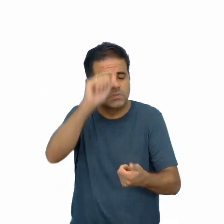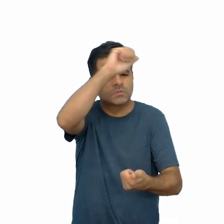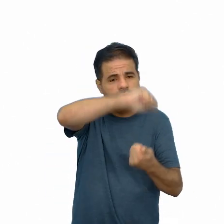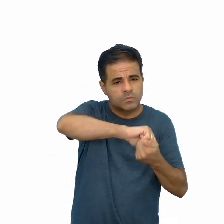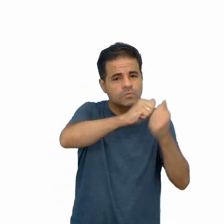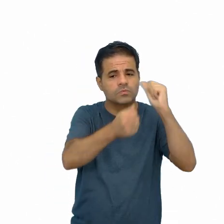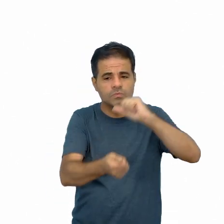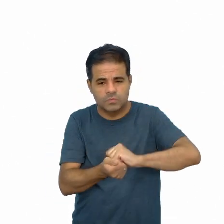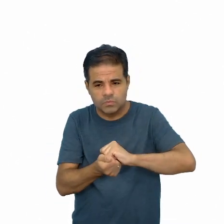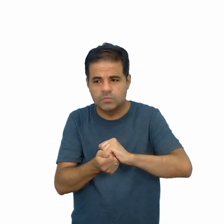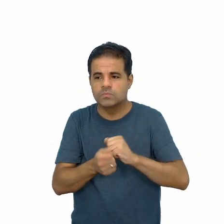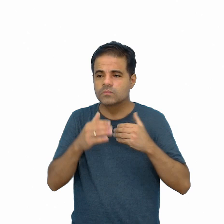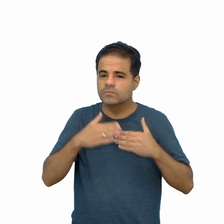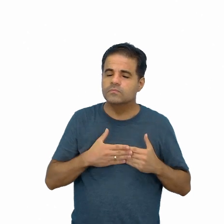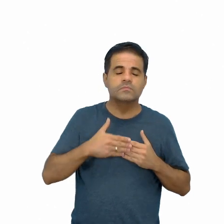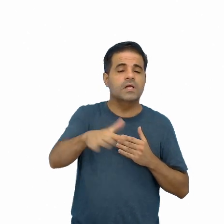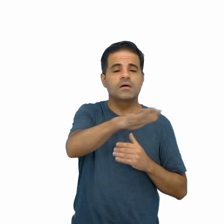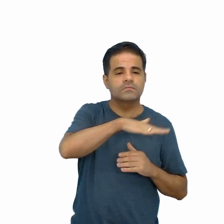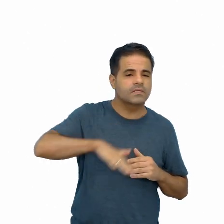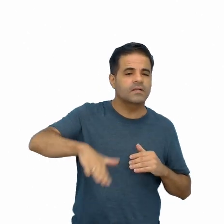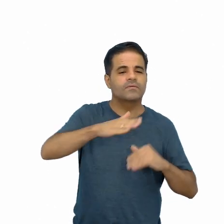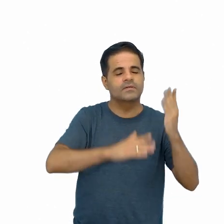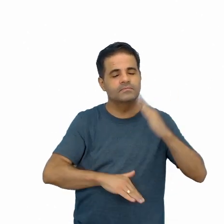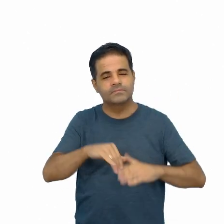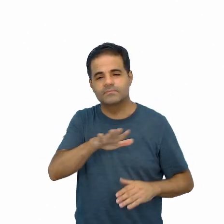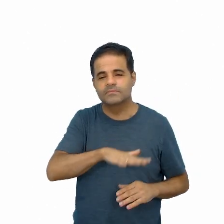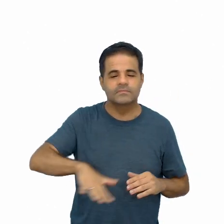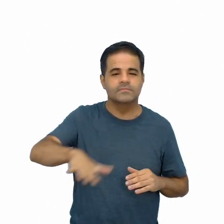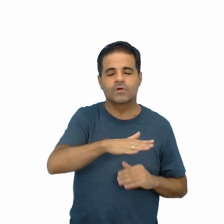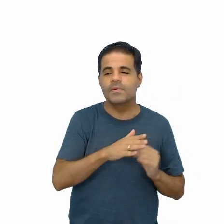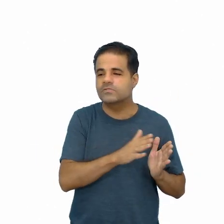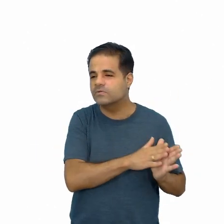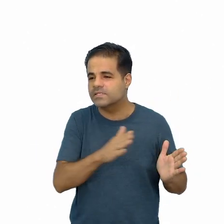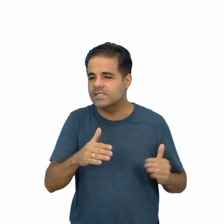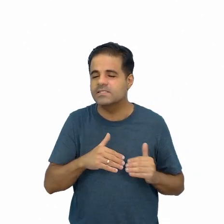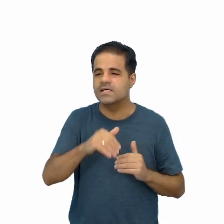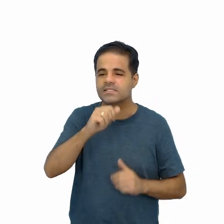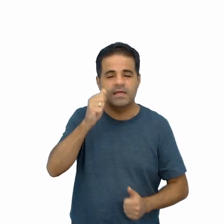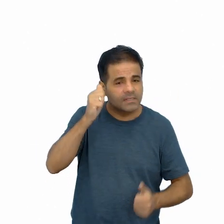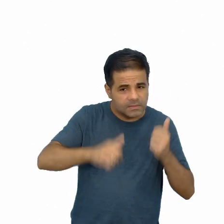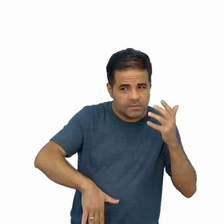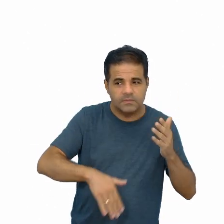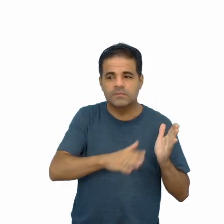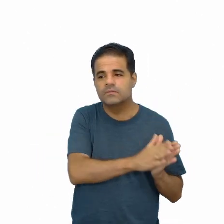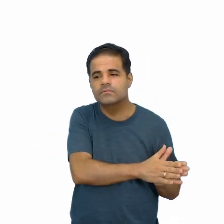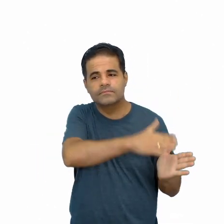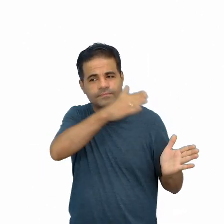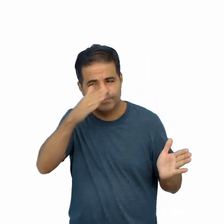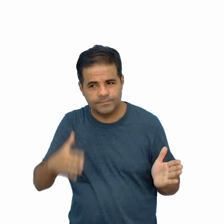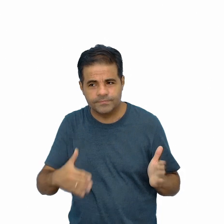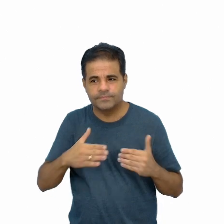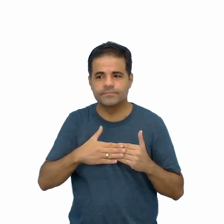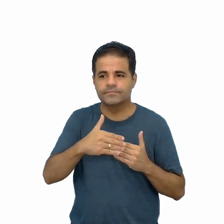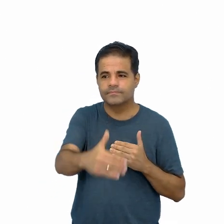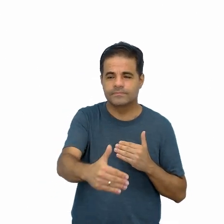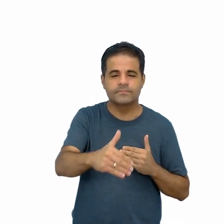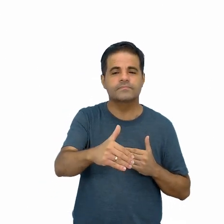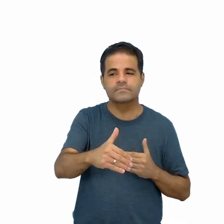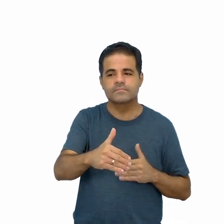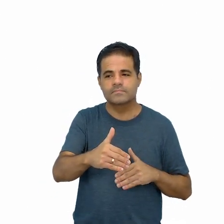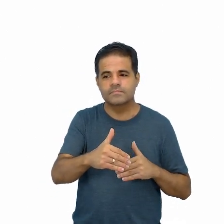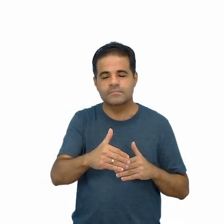de acordo com as suas necessidades aí, que é uma coisa que a gente sempre fala também, que as nossas sugestões partem